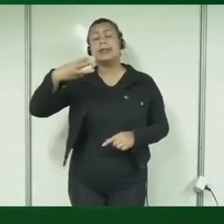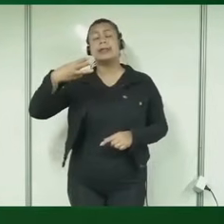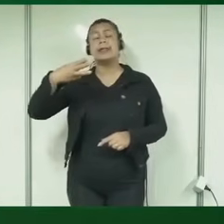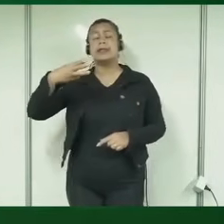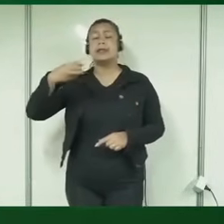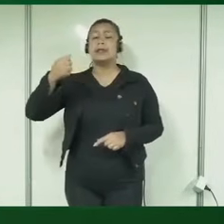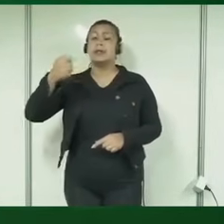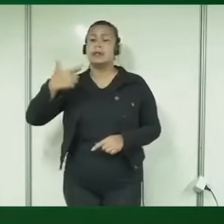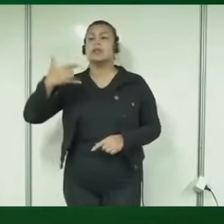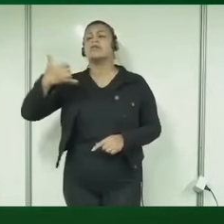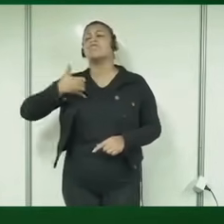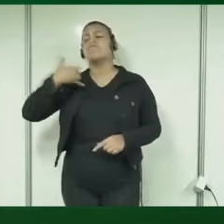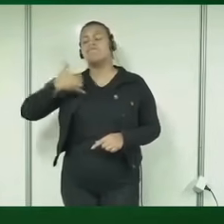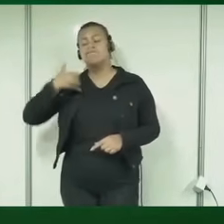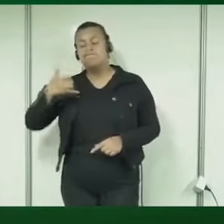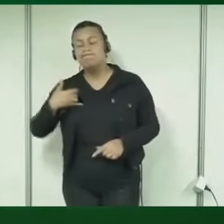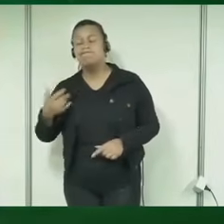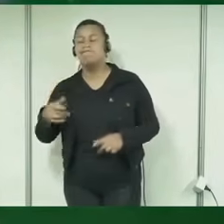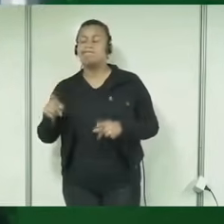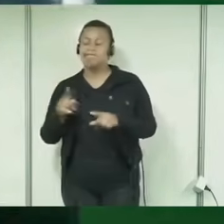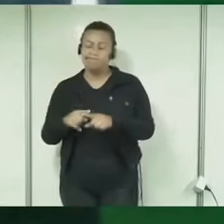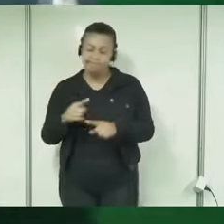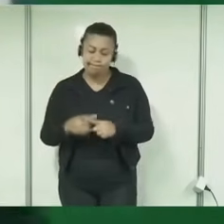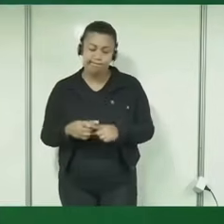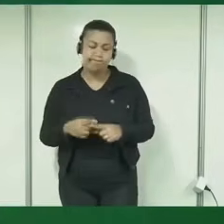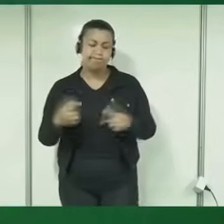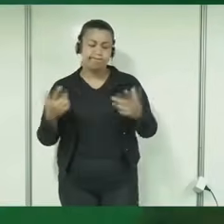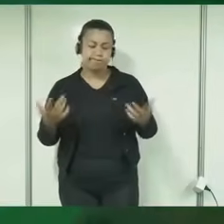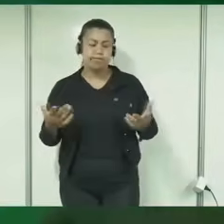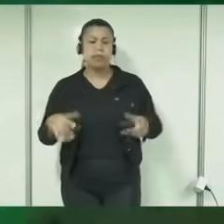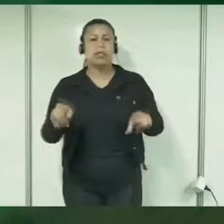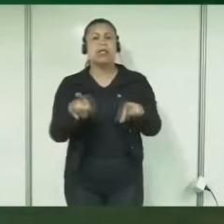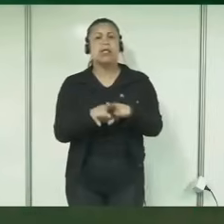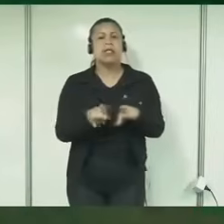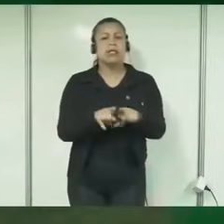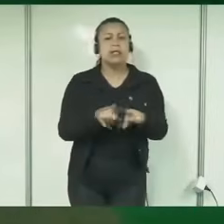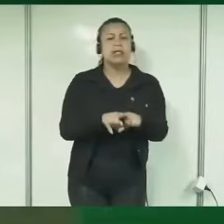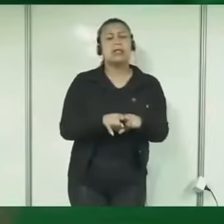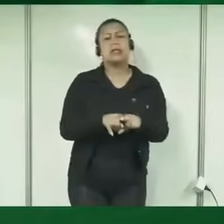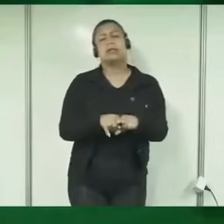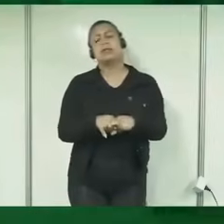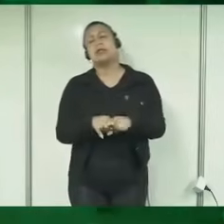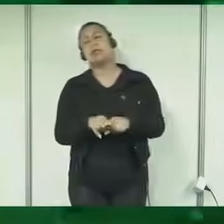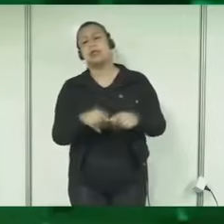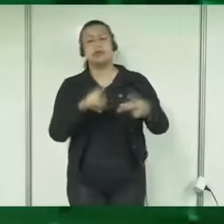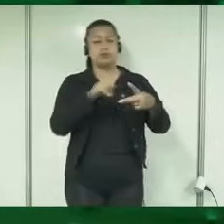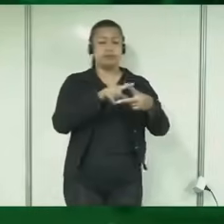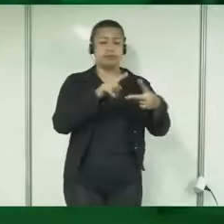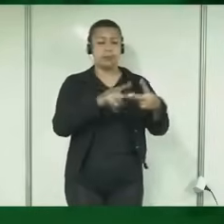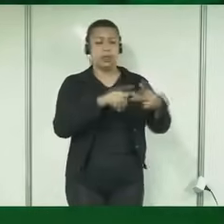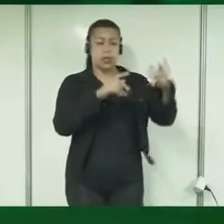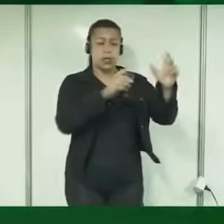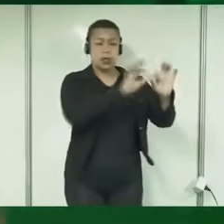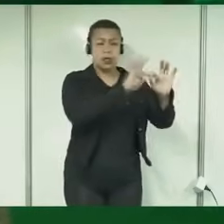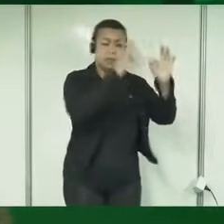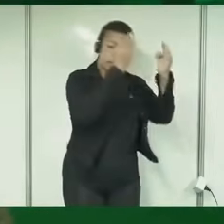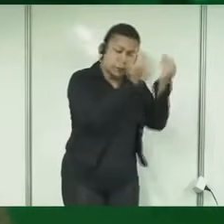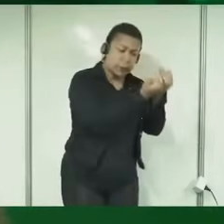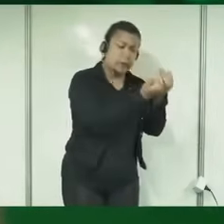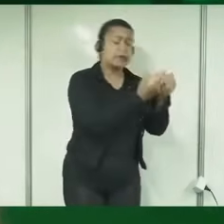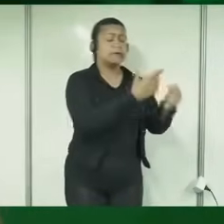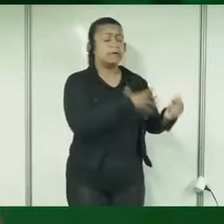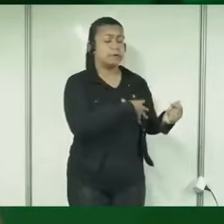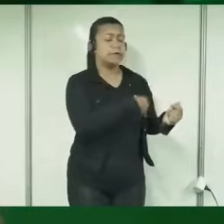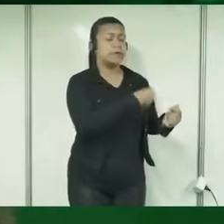estou vivendo o meu luto. E outra diz: padre, lá em casa ninguém mais viveu. Nós não podemos